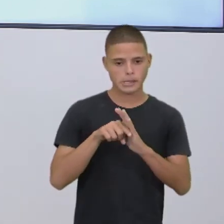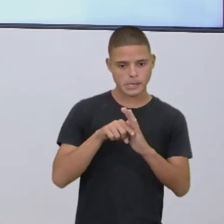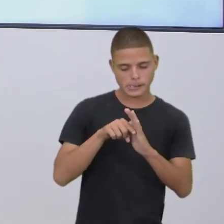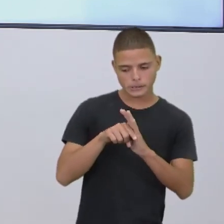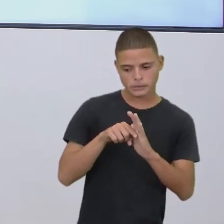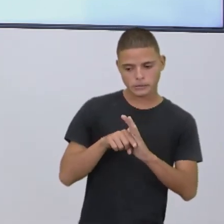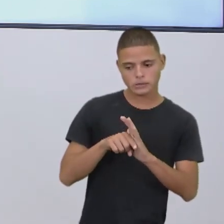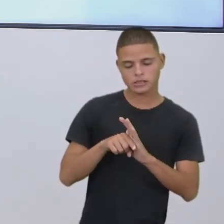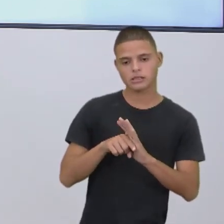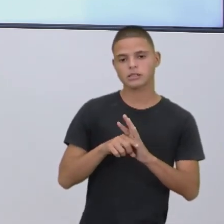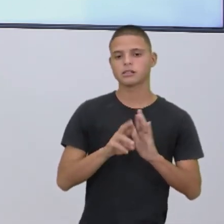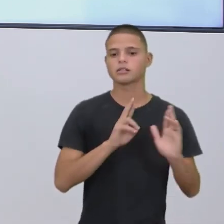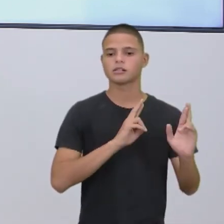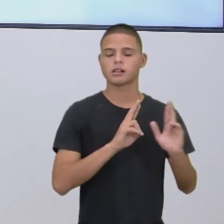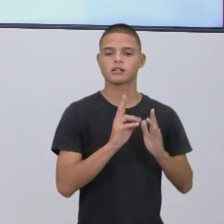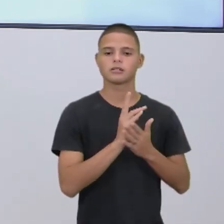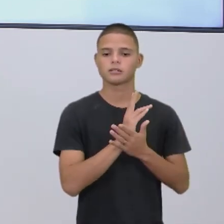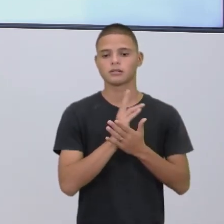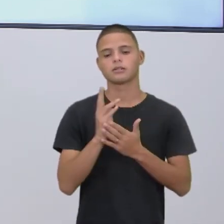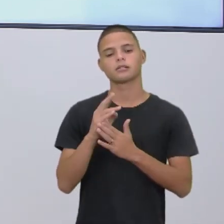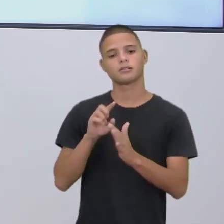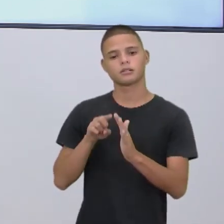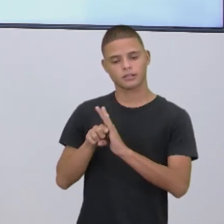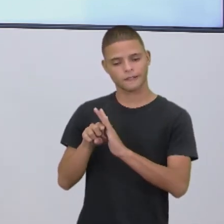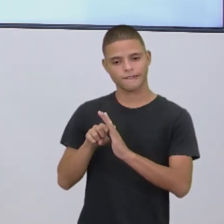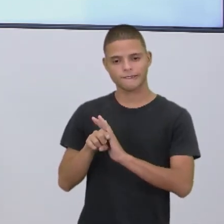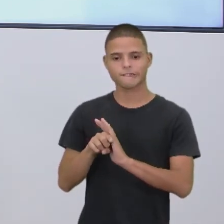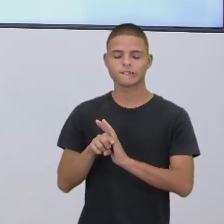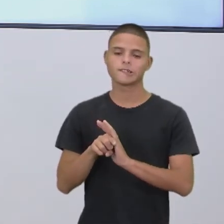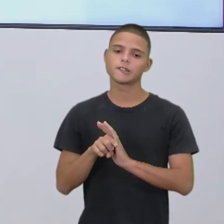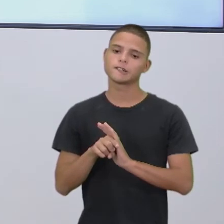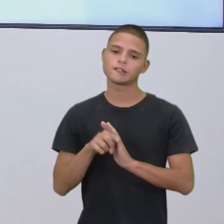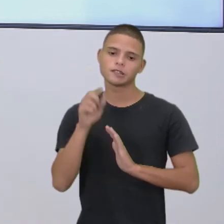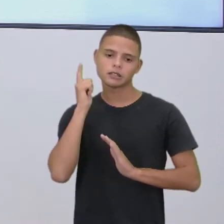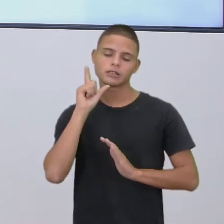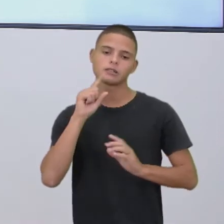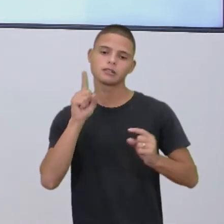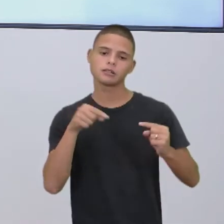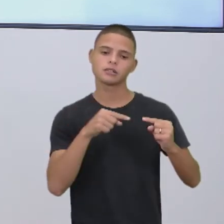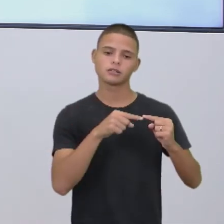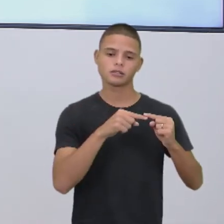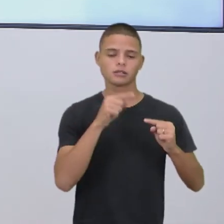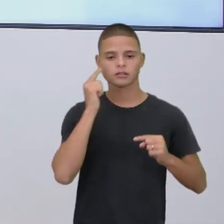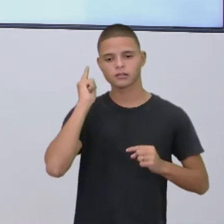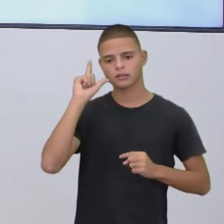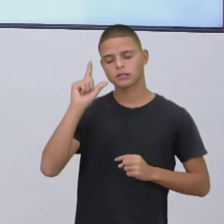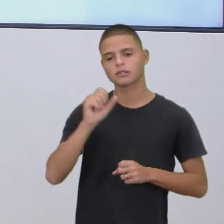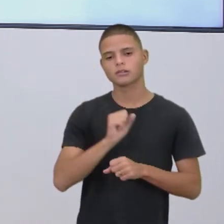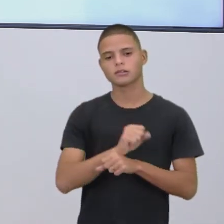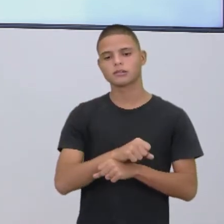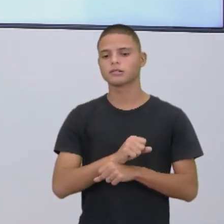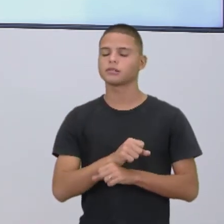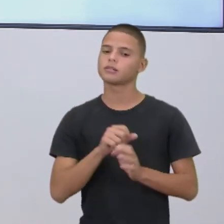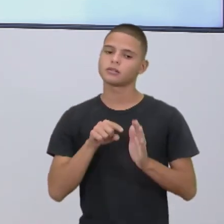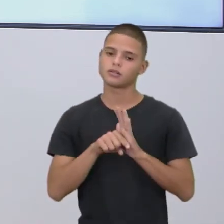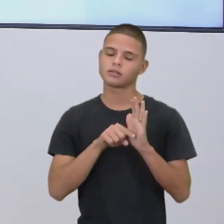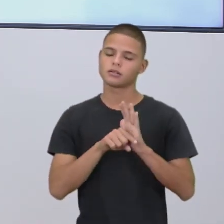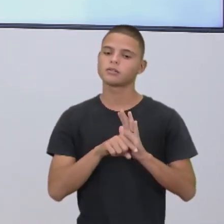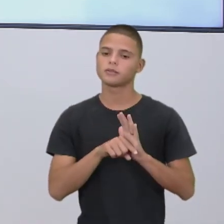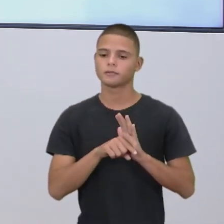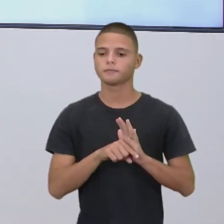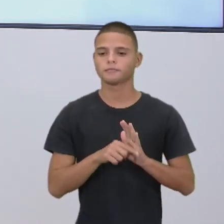em cima desses advérbios opostos, mesmo que atingem o determinado objetivo, né, de pesquisa,